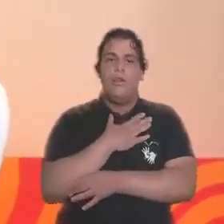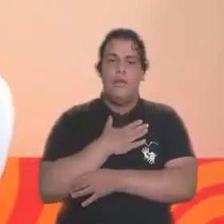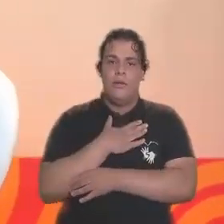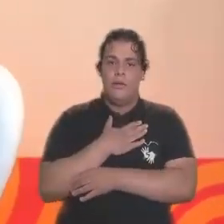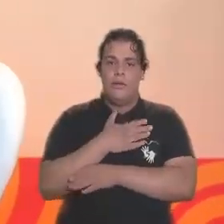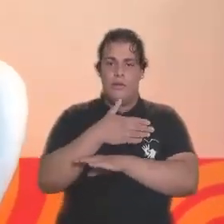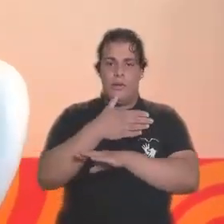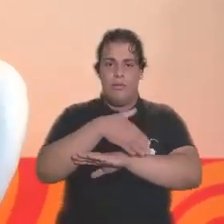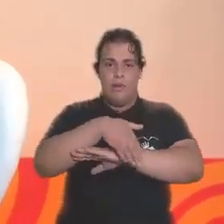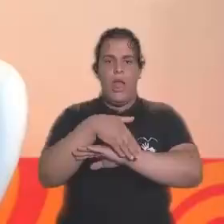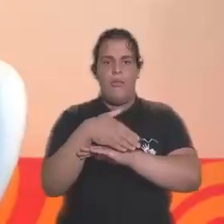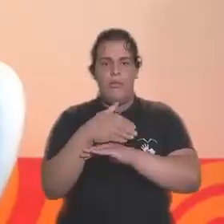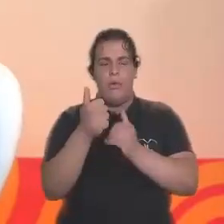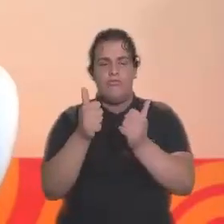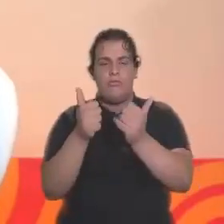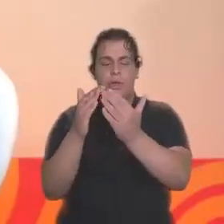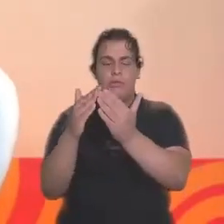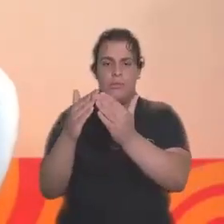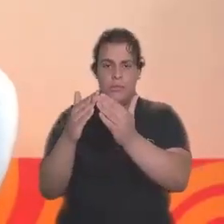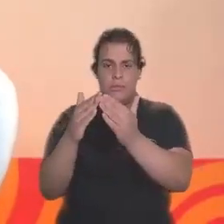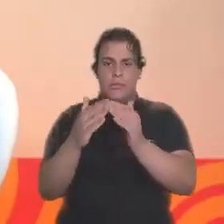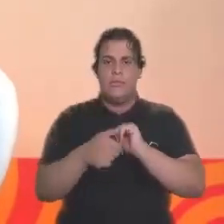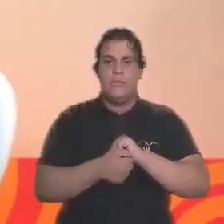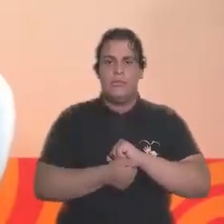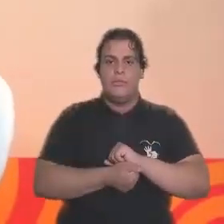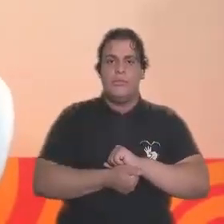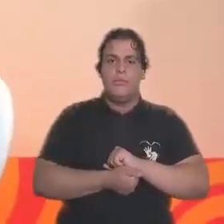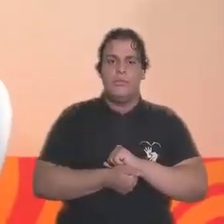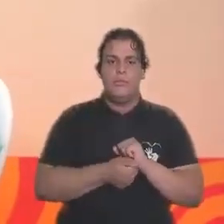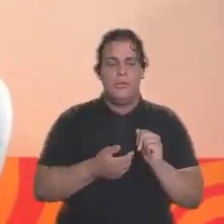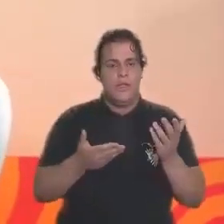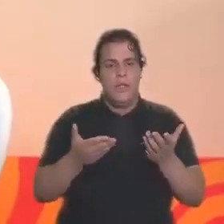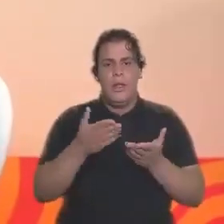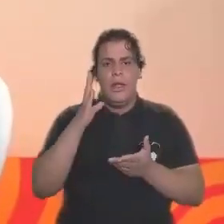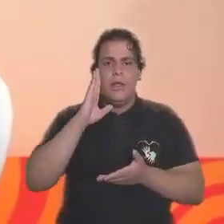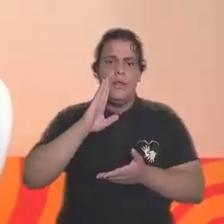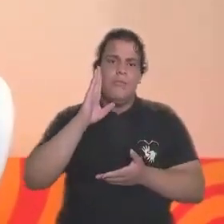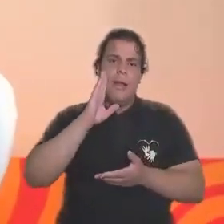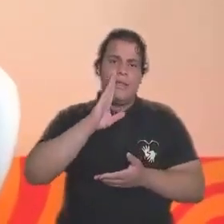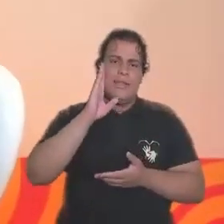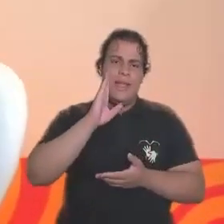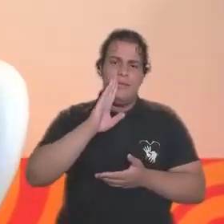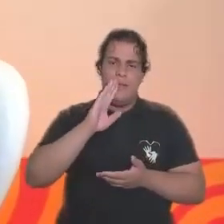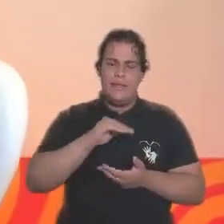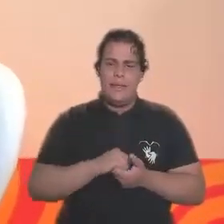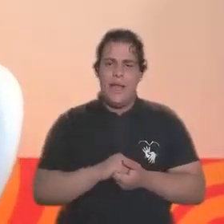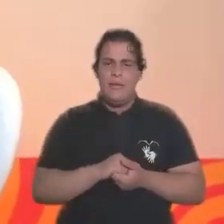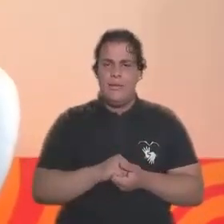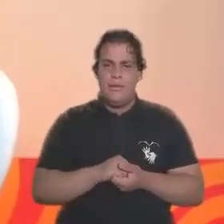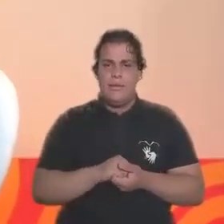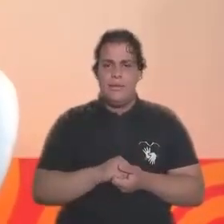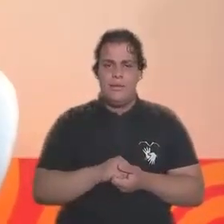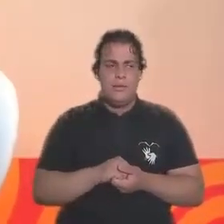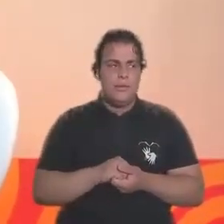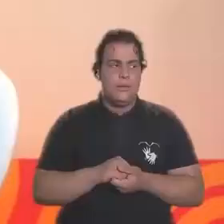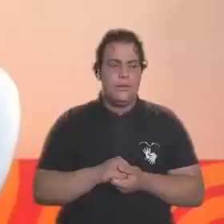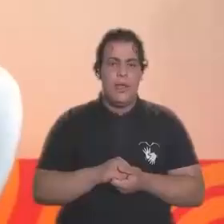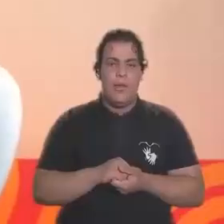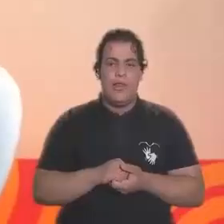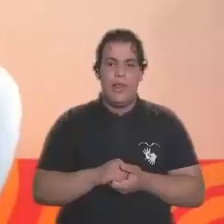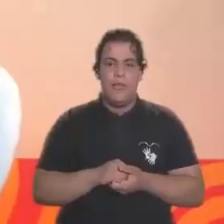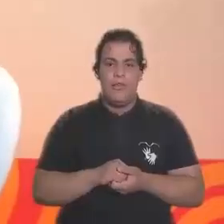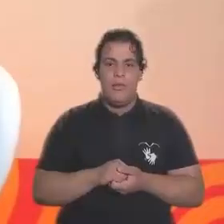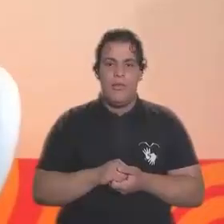e a prefeitura vai e planta com esses projetos. Então, é muito interessante, uma coisa foi unindo com a outra. Então,